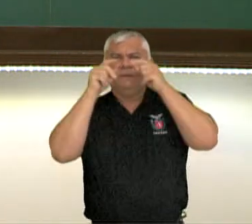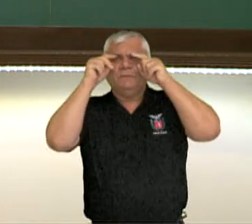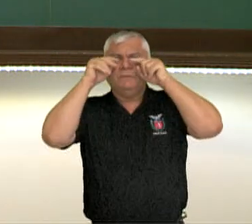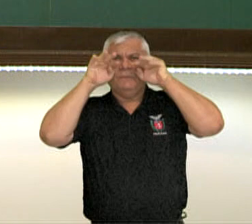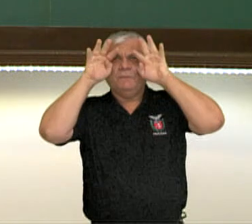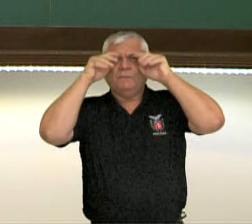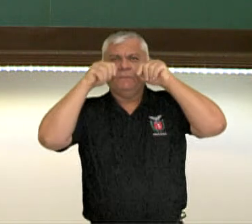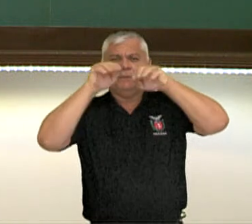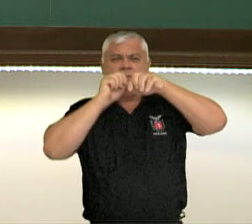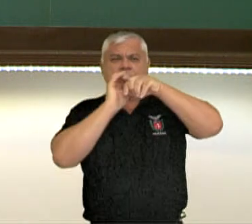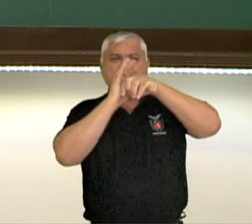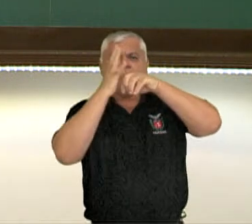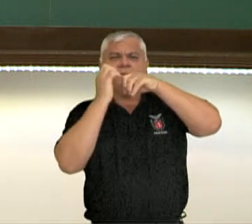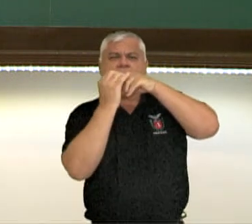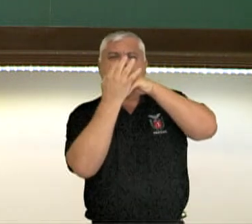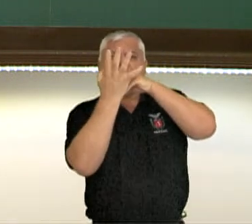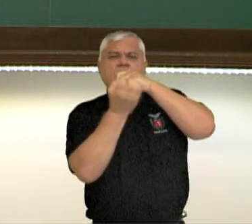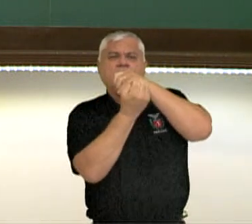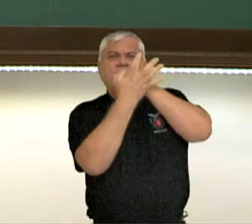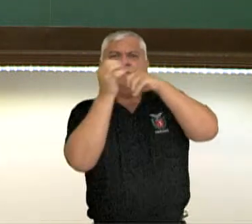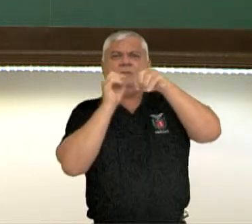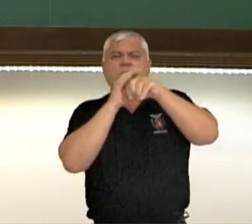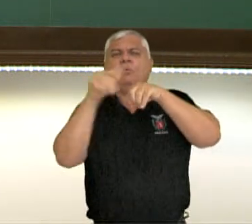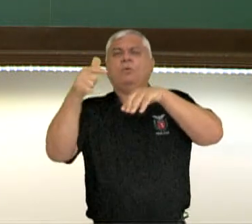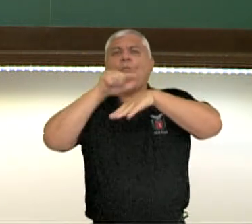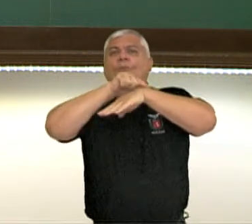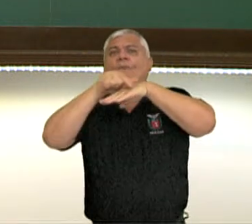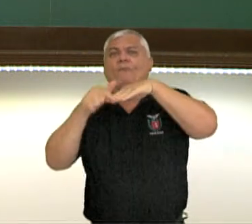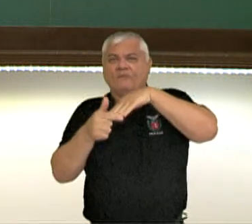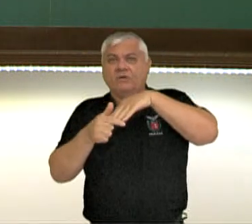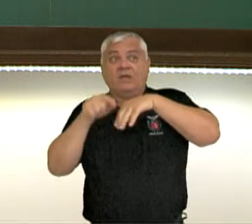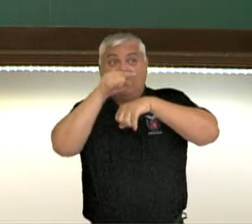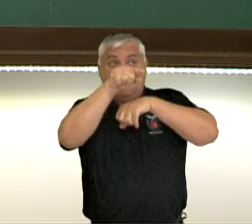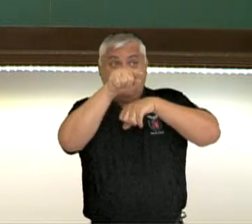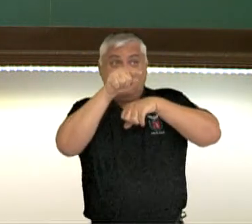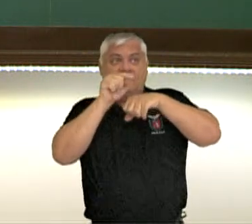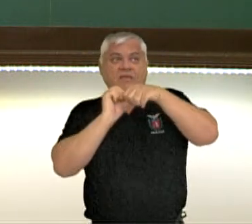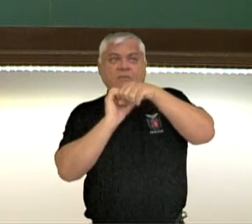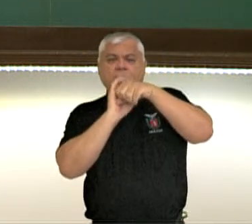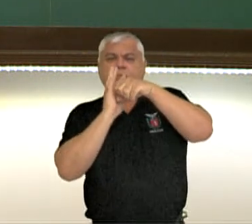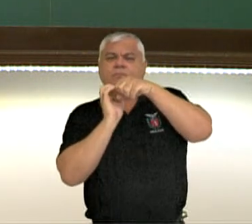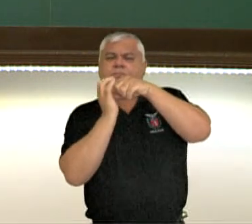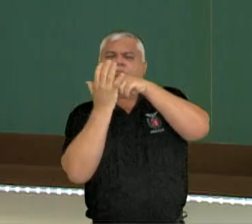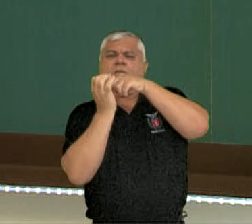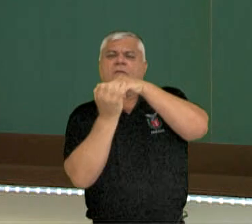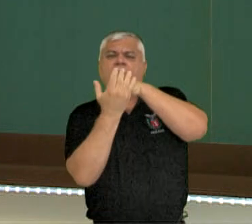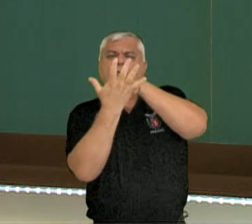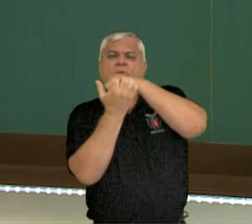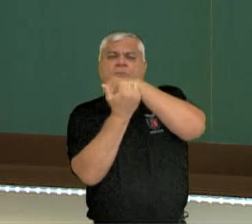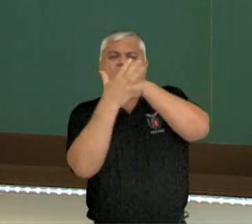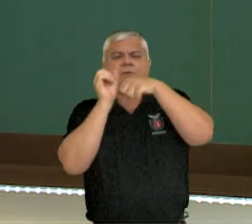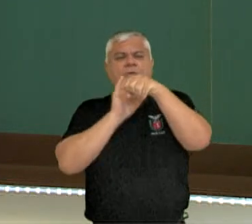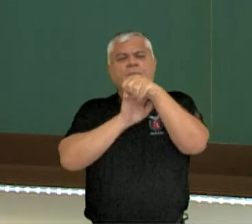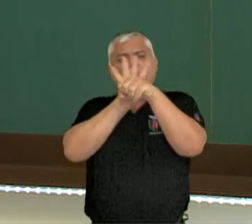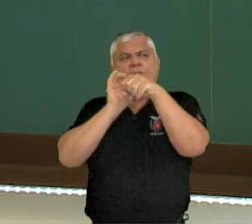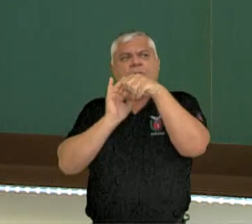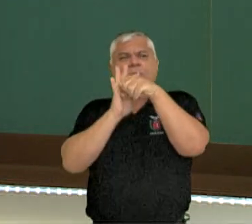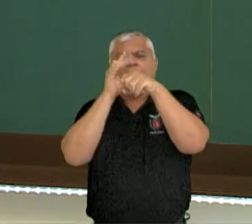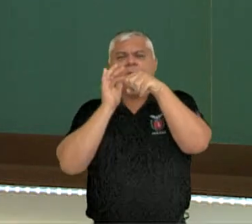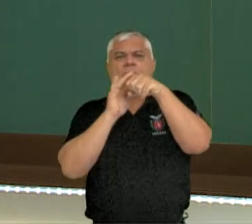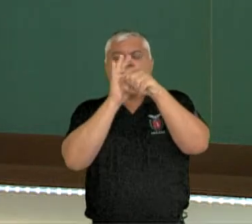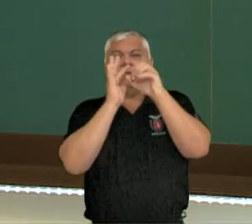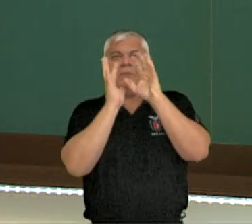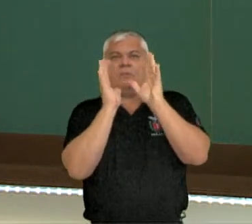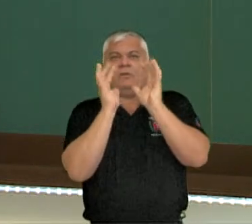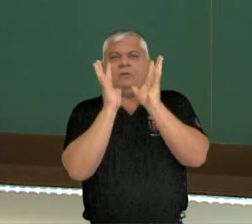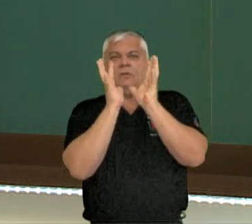os que nós estávamos vendo eram flagelos para locomoção. Aqui eles possuem cílios, né? E esses cílios, eles batem, fazem movimentos